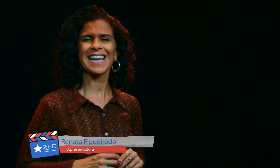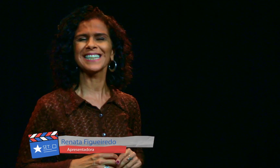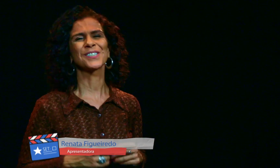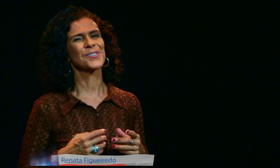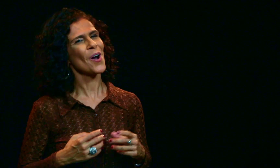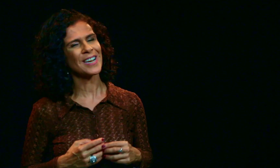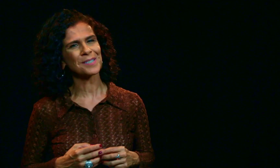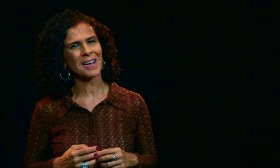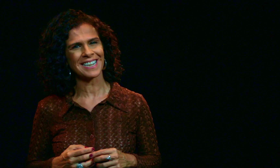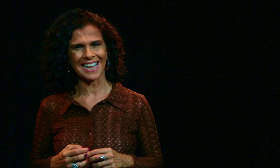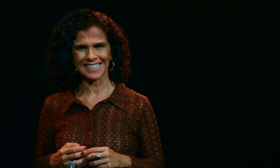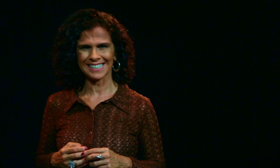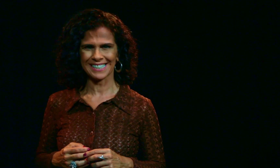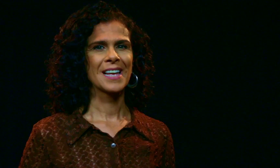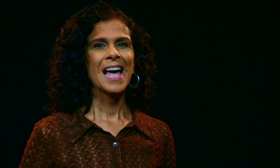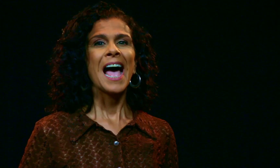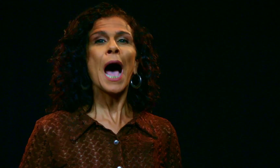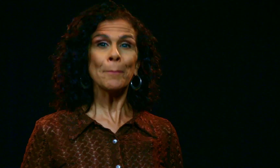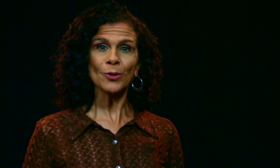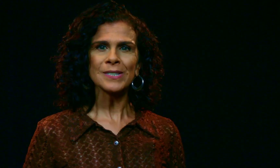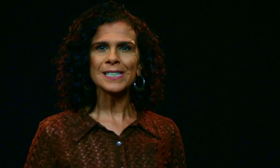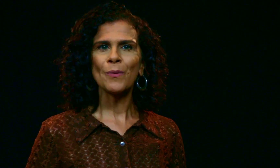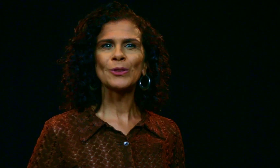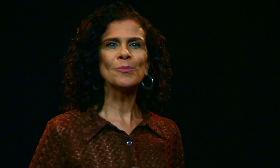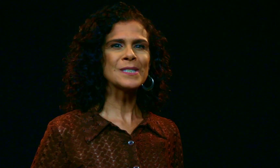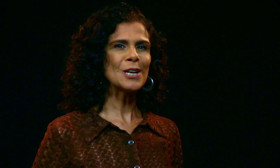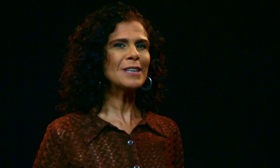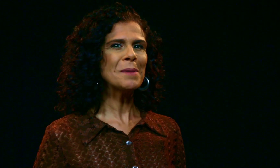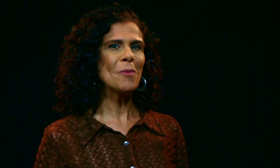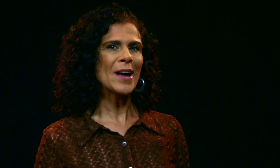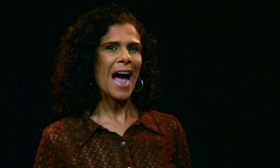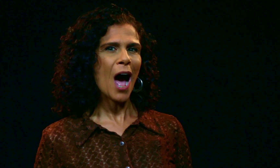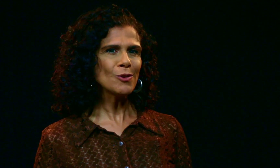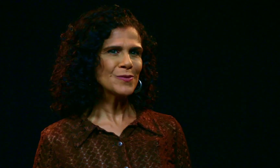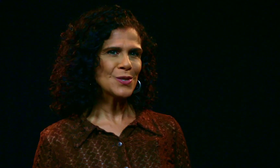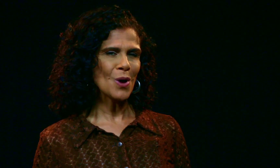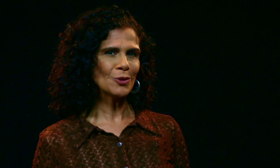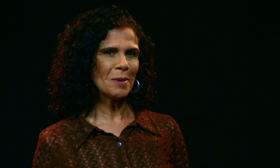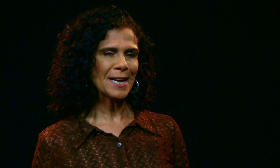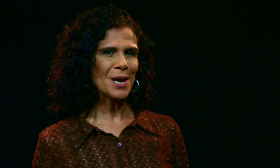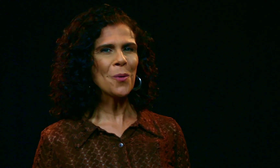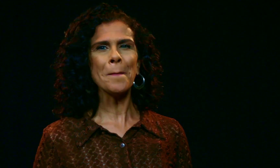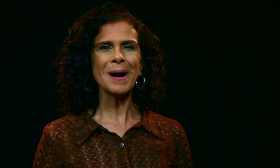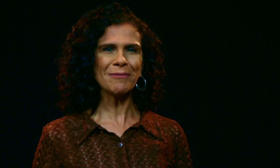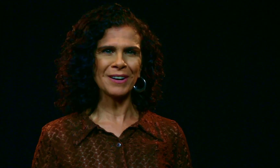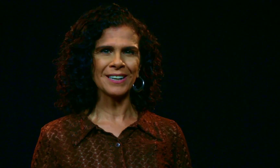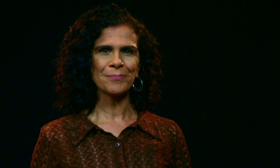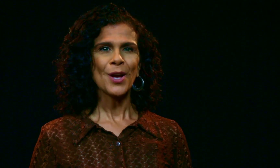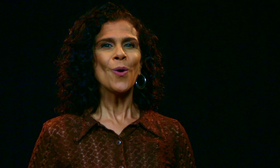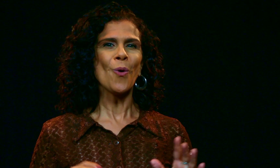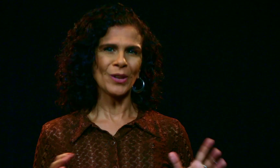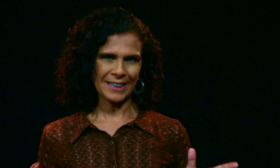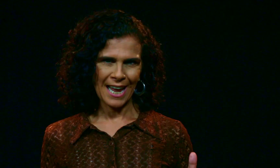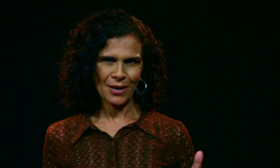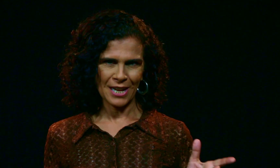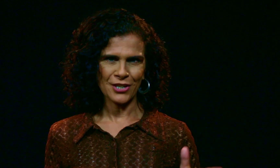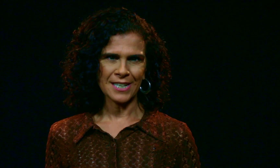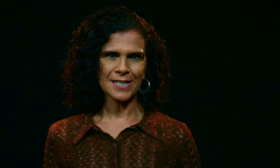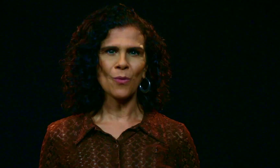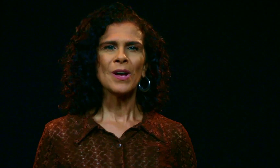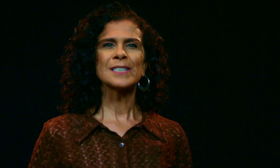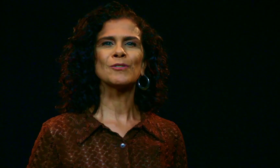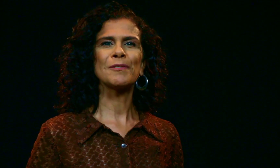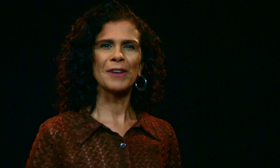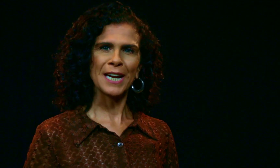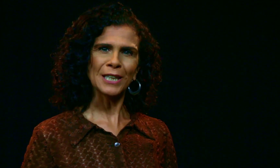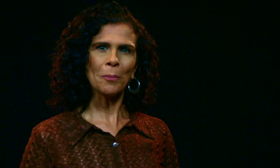da série Histórias Maranhenses. A produção é do Museu da Memória Audiovisual do Maranhão, MAVAM. O roteiro e a